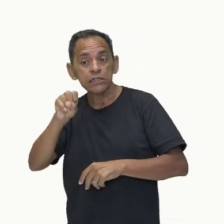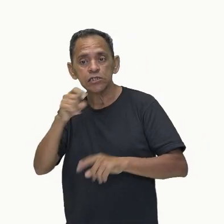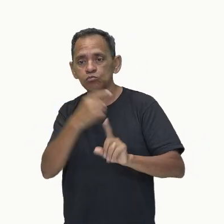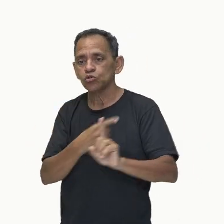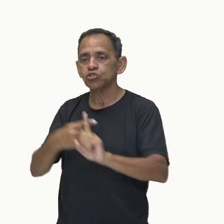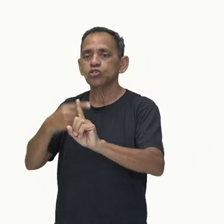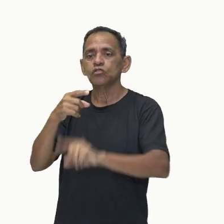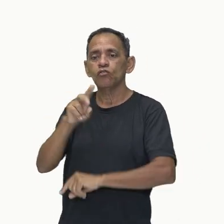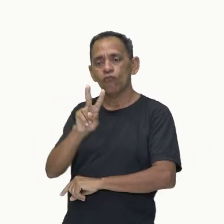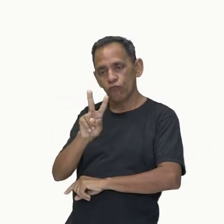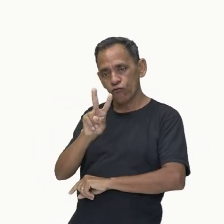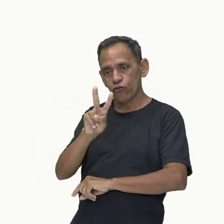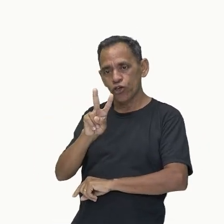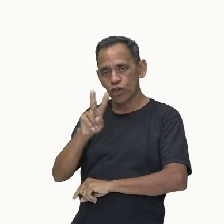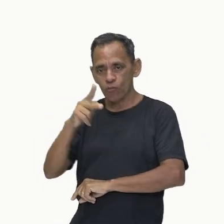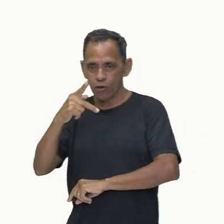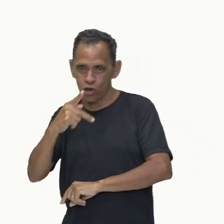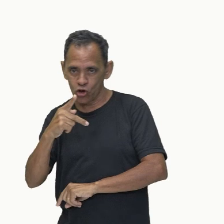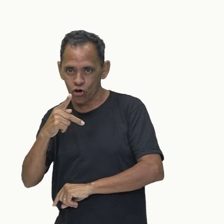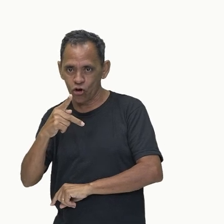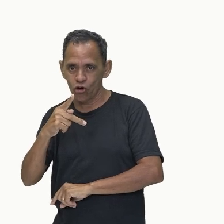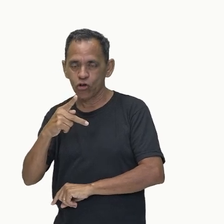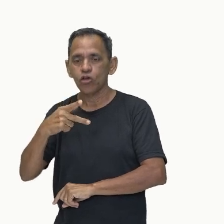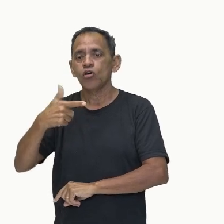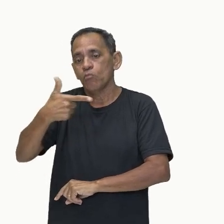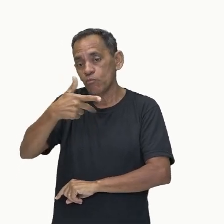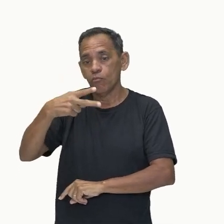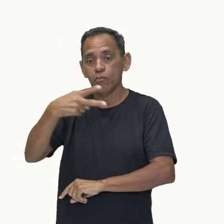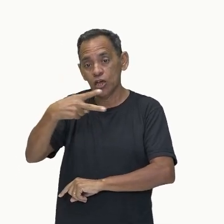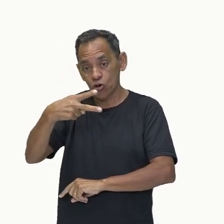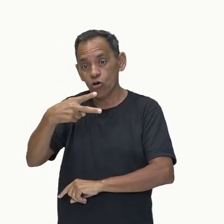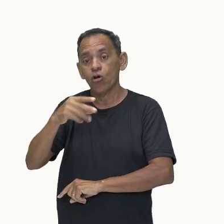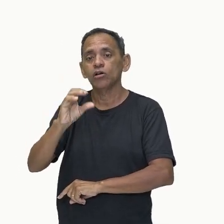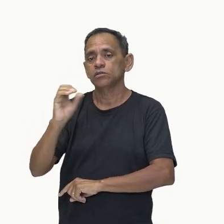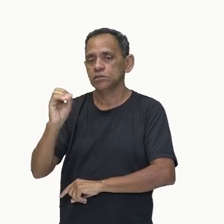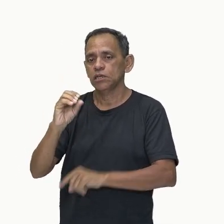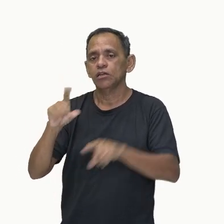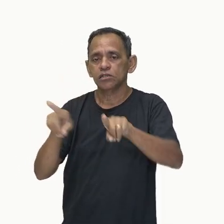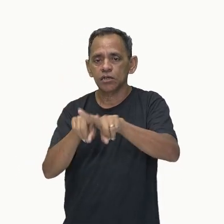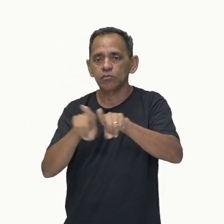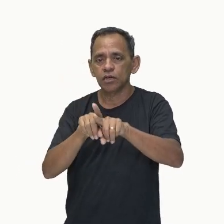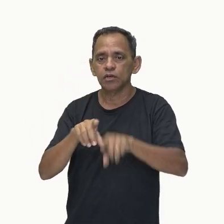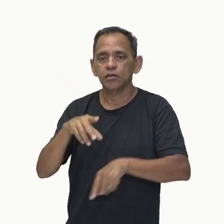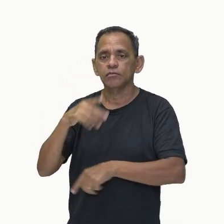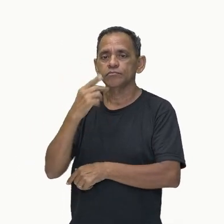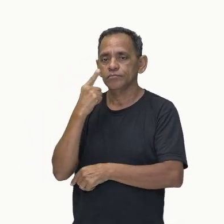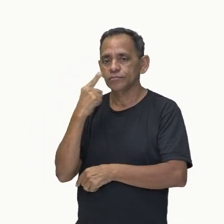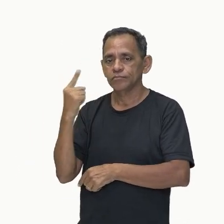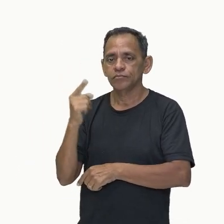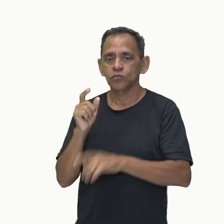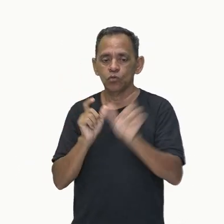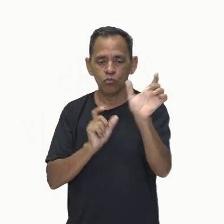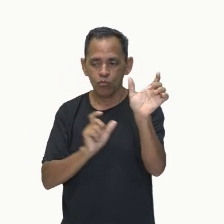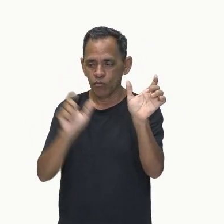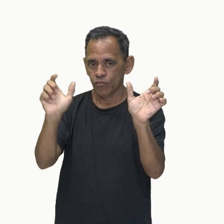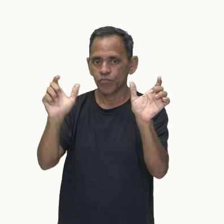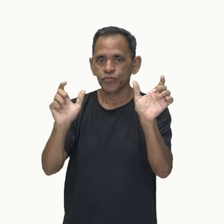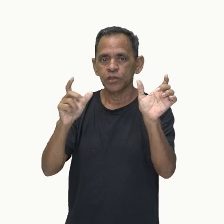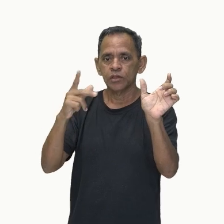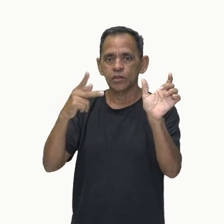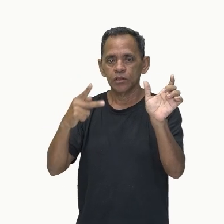zero, e aí vai ser progressivo, né? Então não esquece, V maior do que zero, progressivo, V menor do que zero,